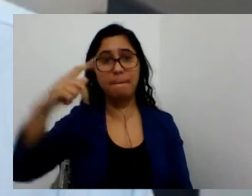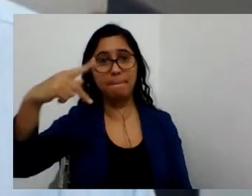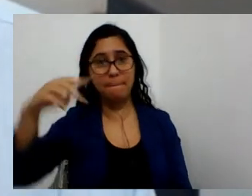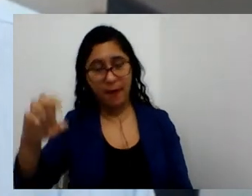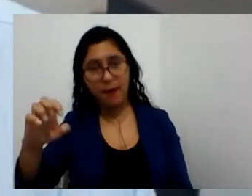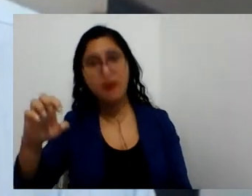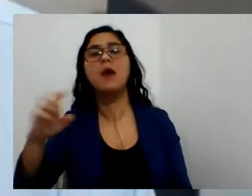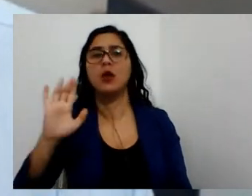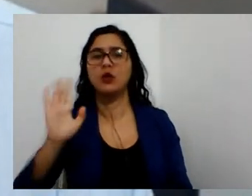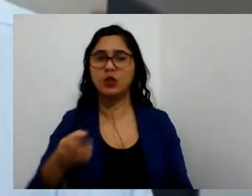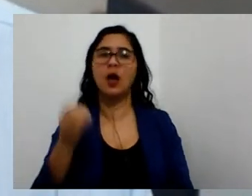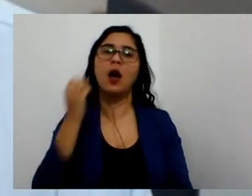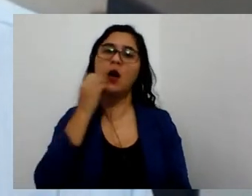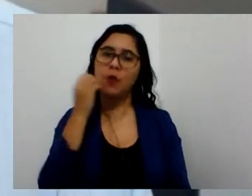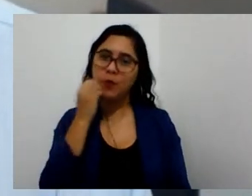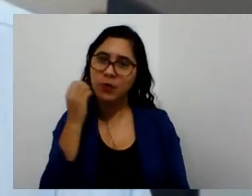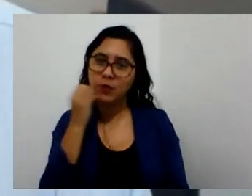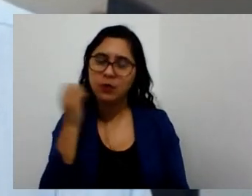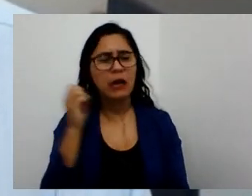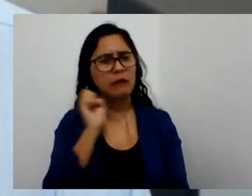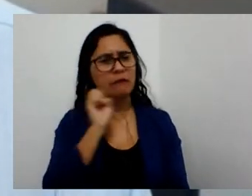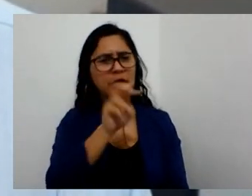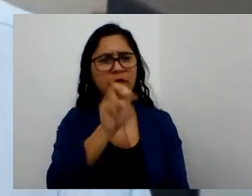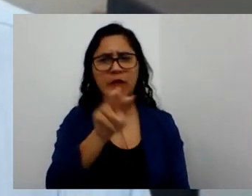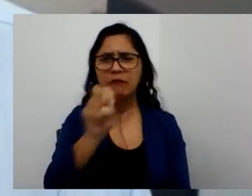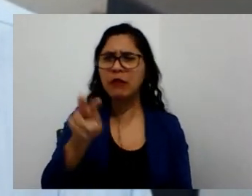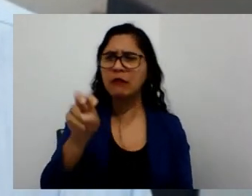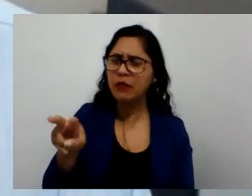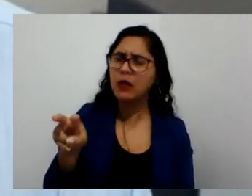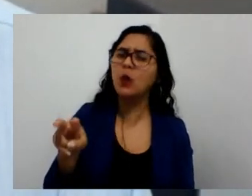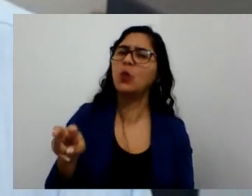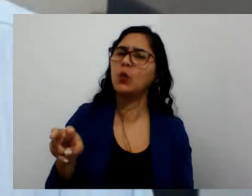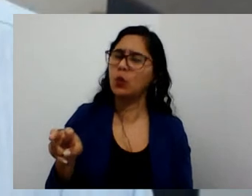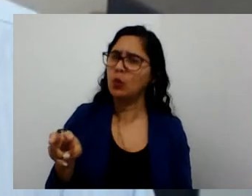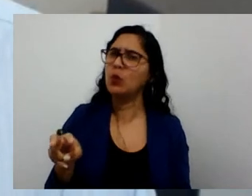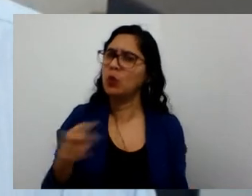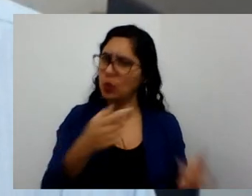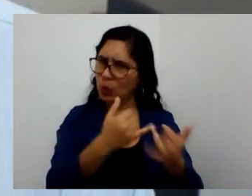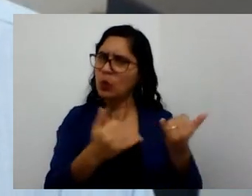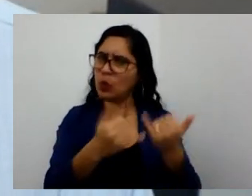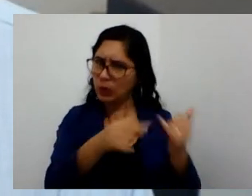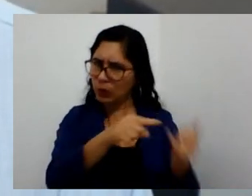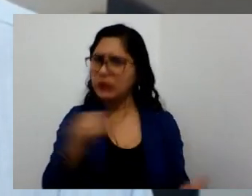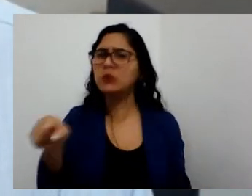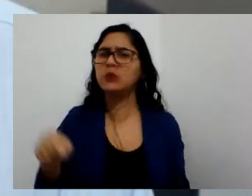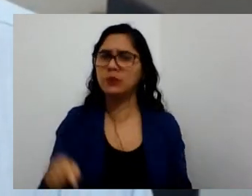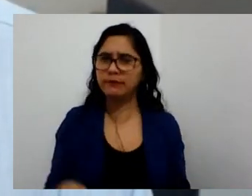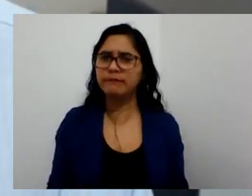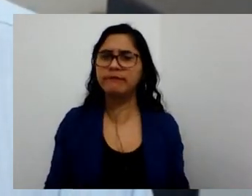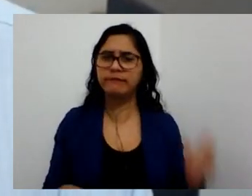oportunidade de me deparar com várias situações nesse sentido. Me senti